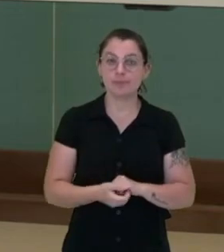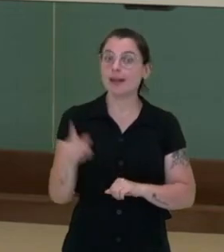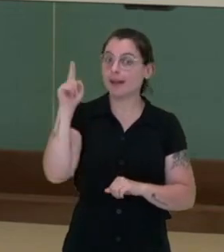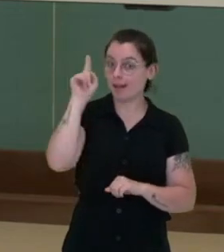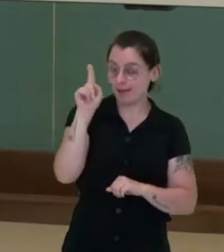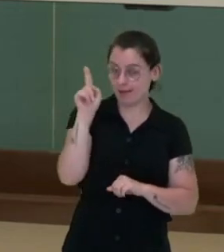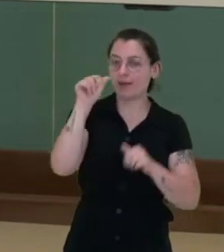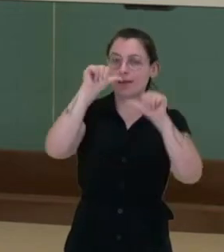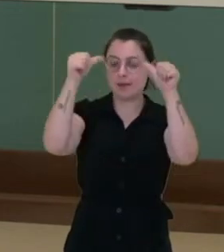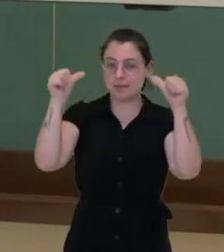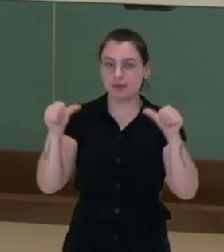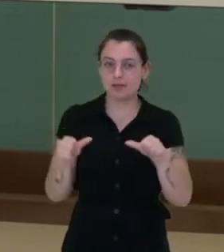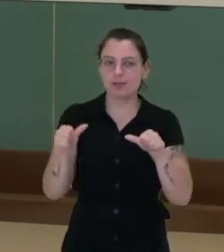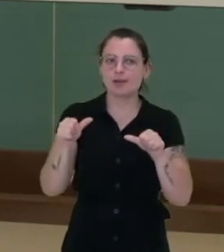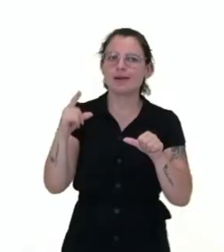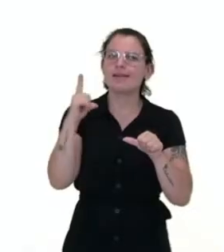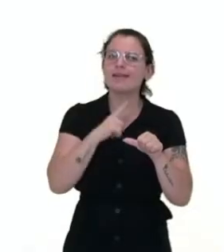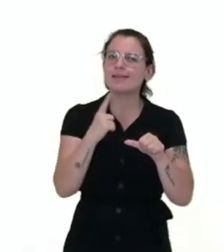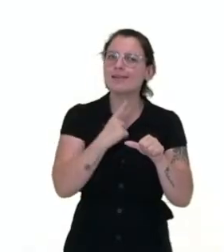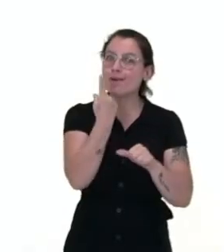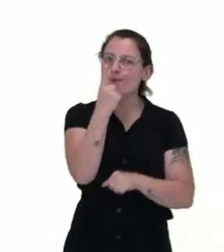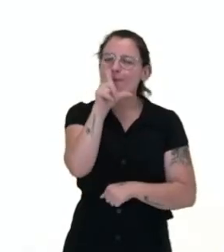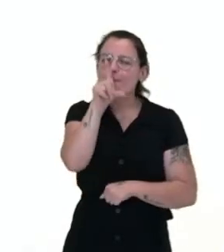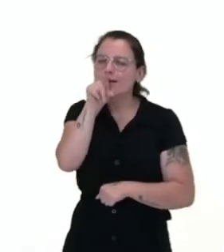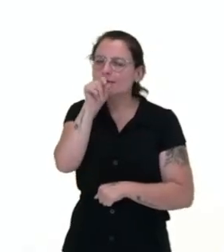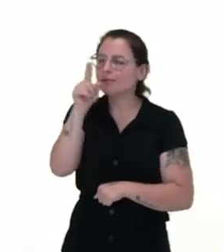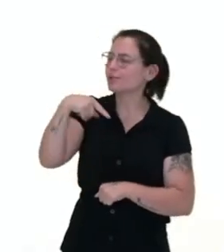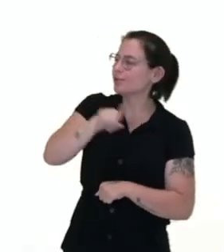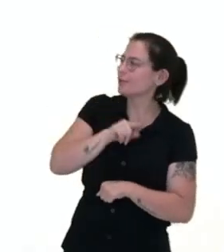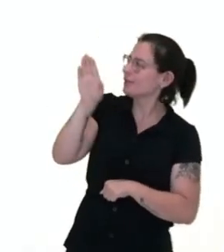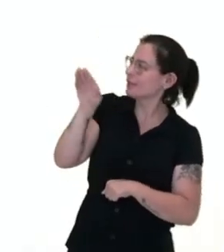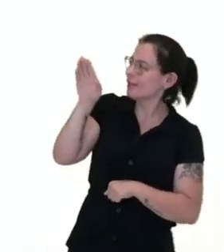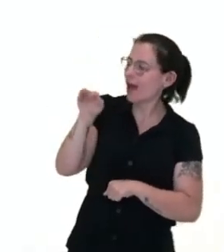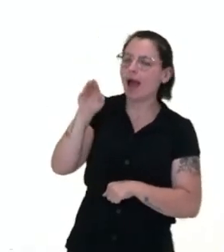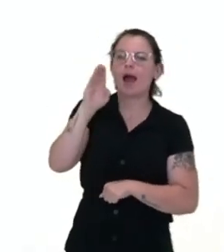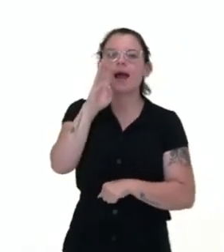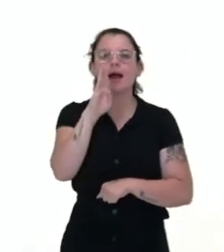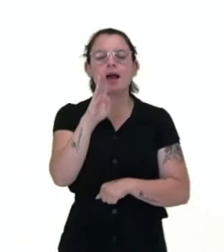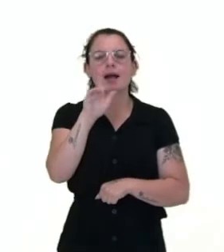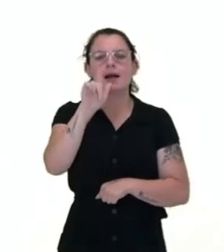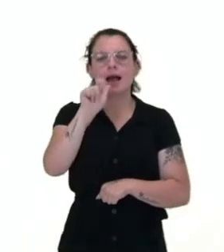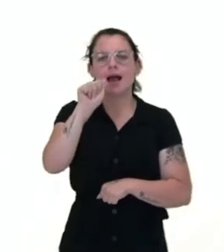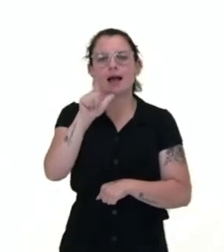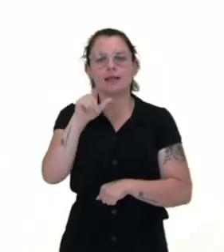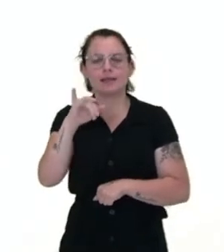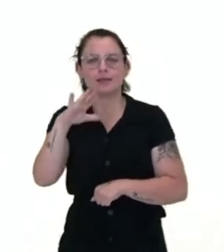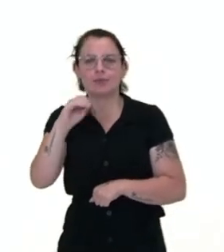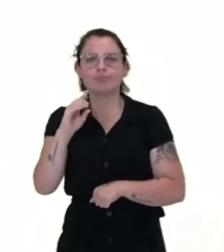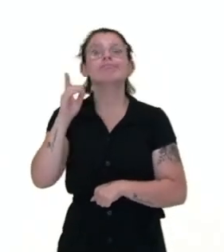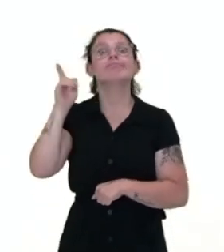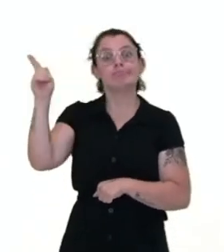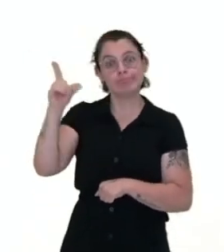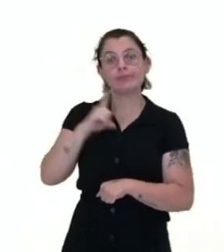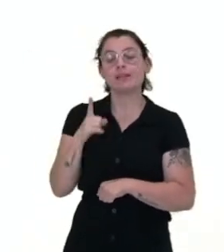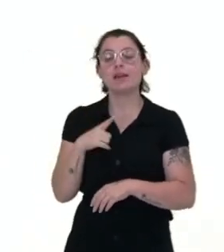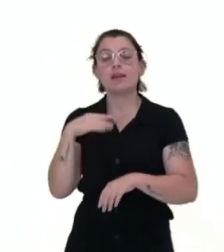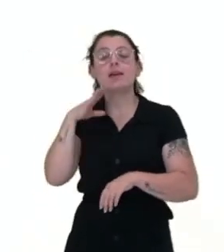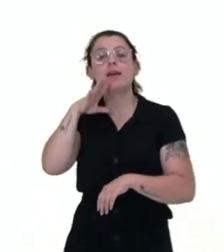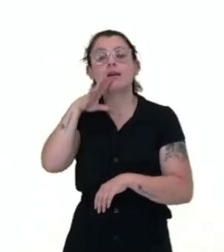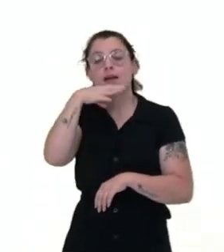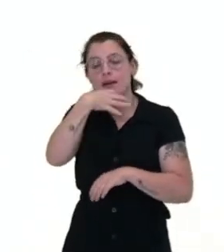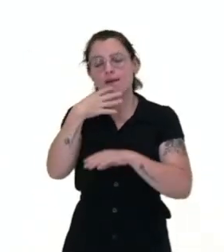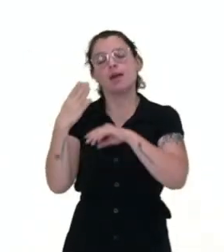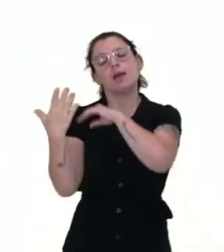chamada galito. Essa ave interage com o ambiente, ou seja, está num ecossistema. Ele é